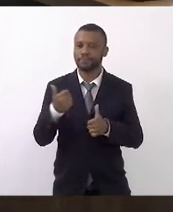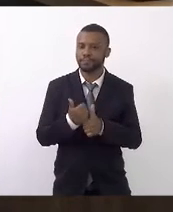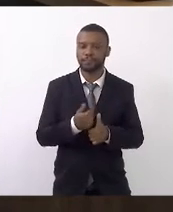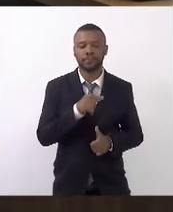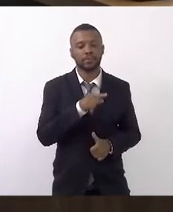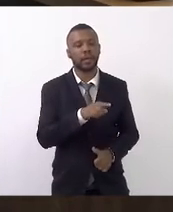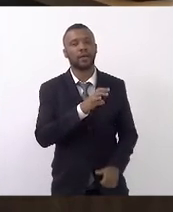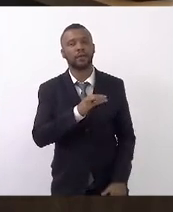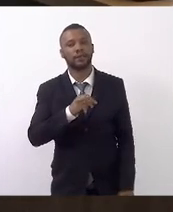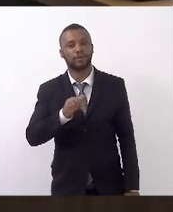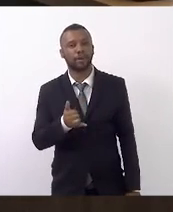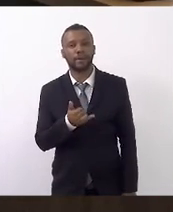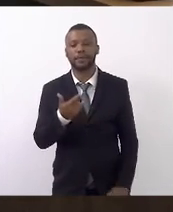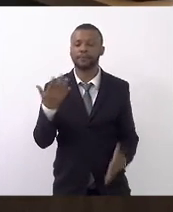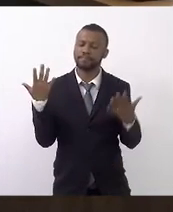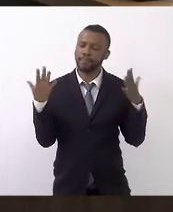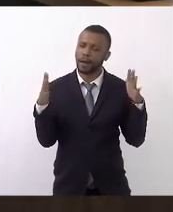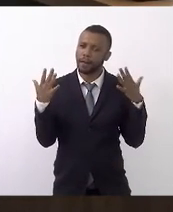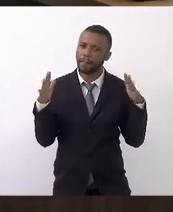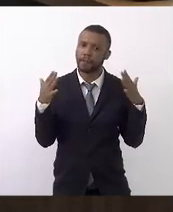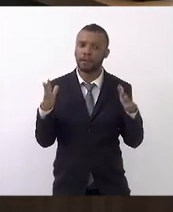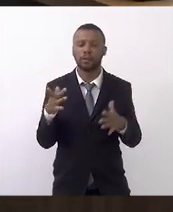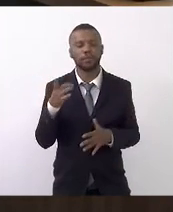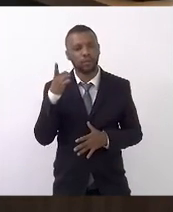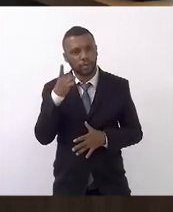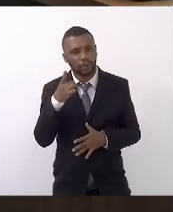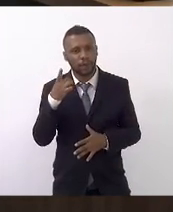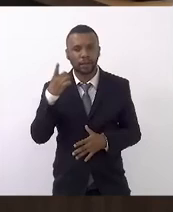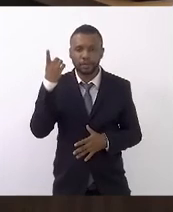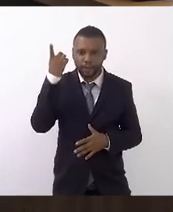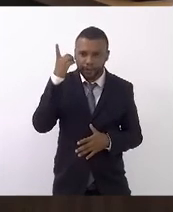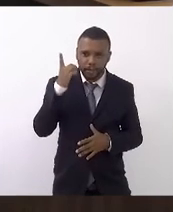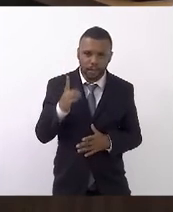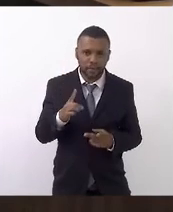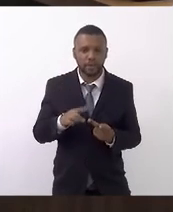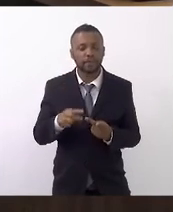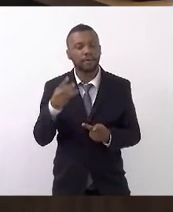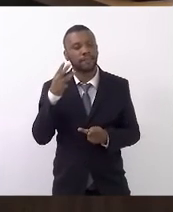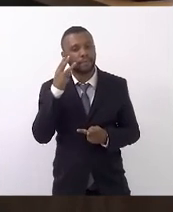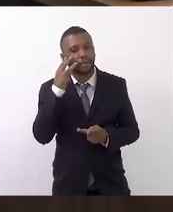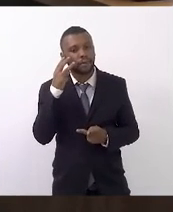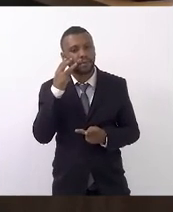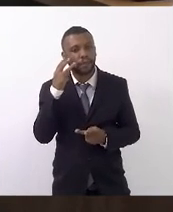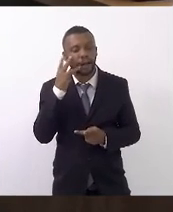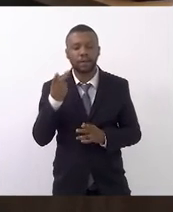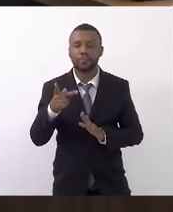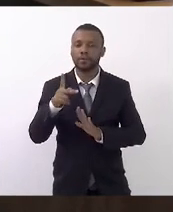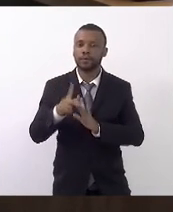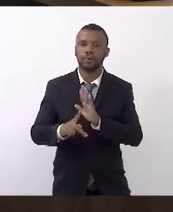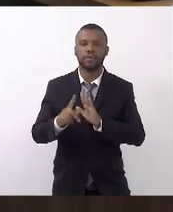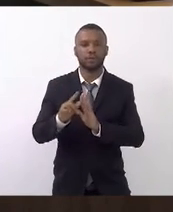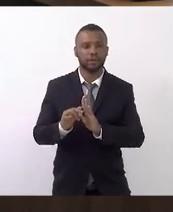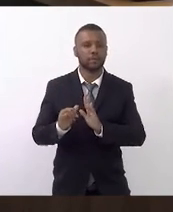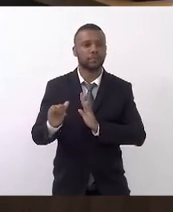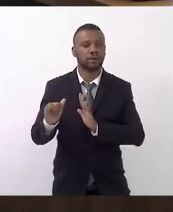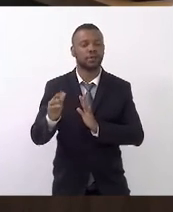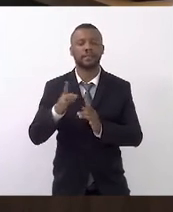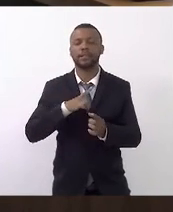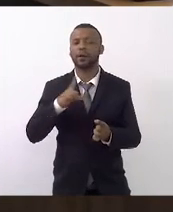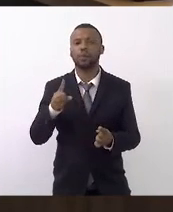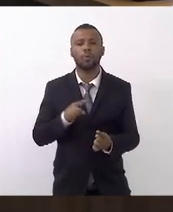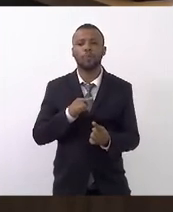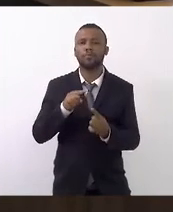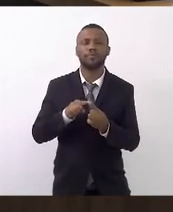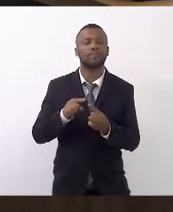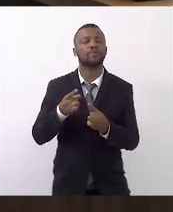CCJ, parabenizando os deputados Dani Monteiro e Valdeir Carneiro por esse projeto que busca, ao